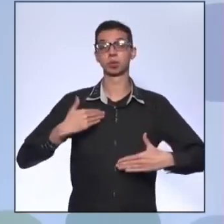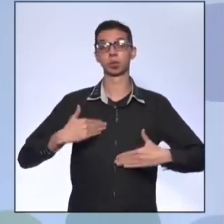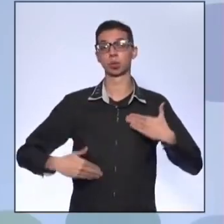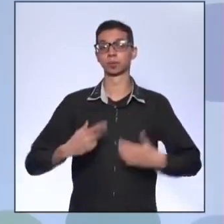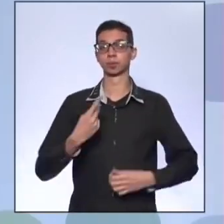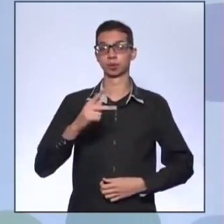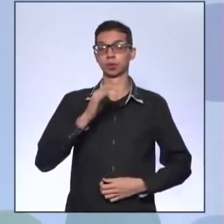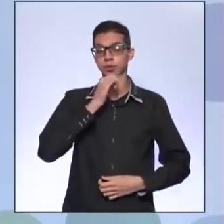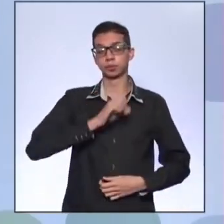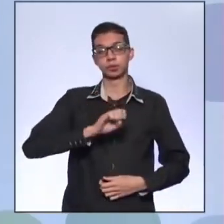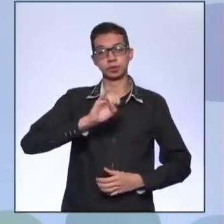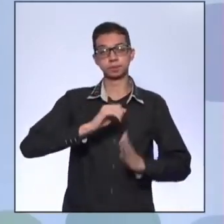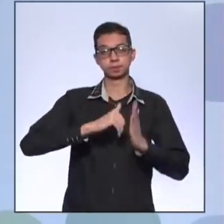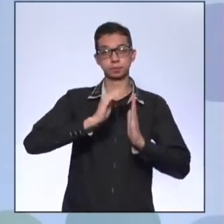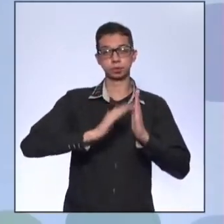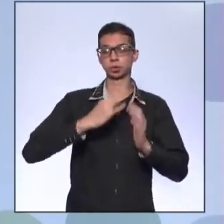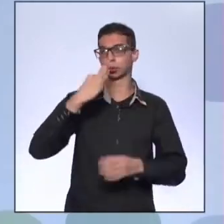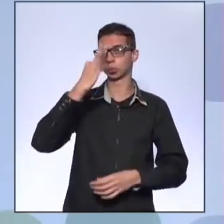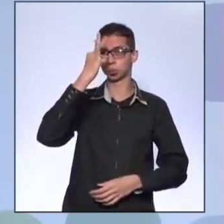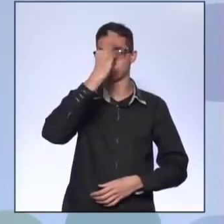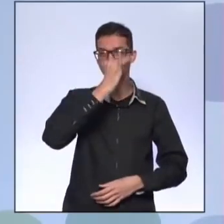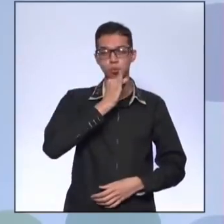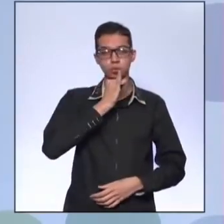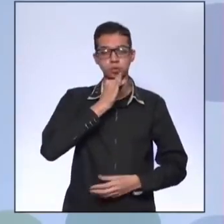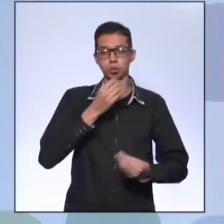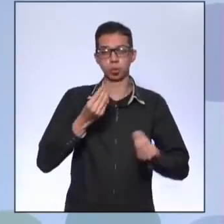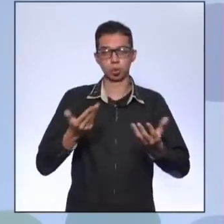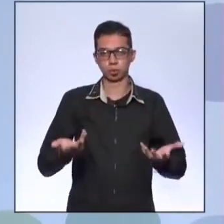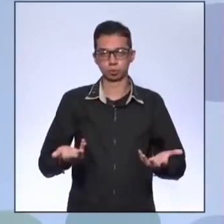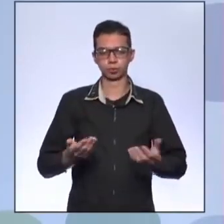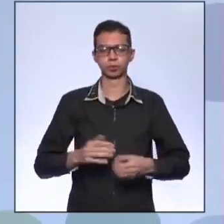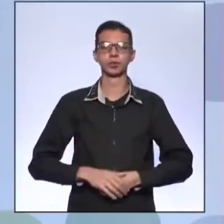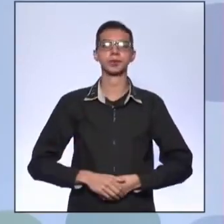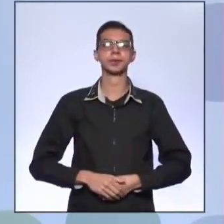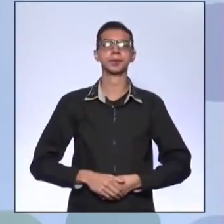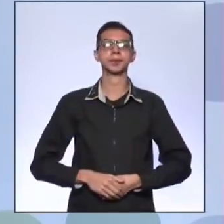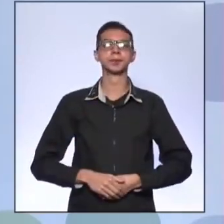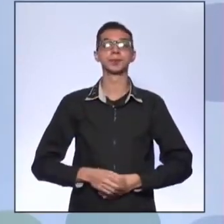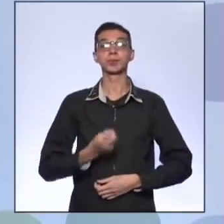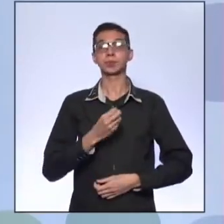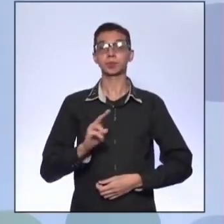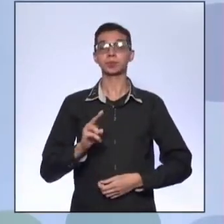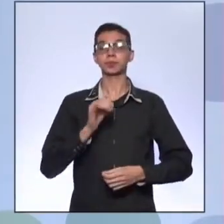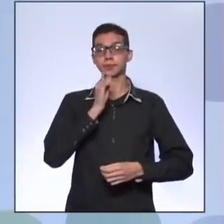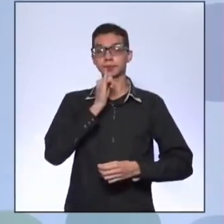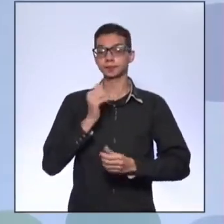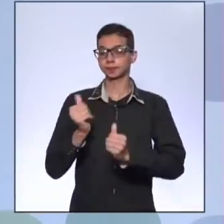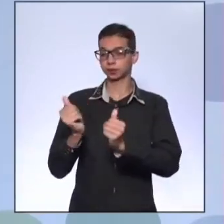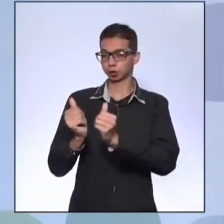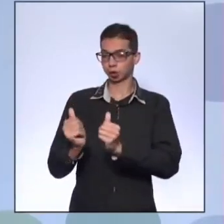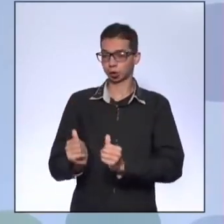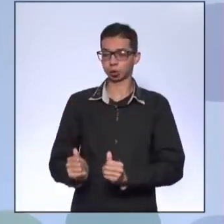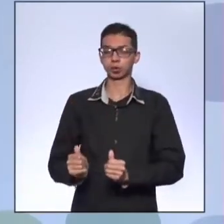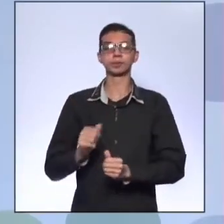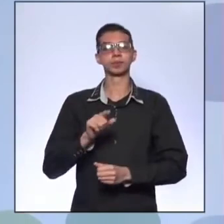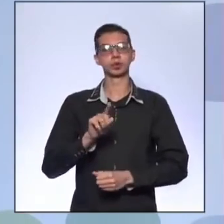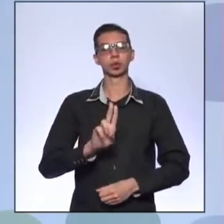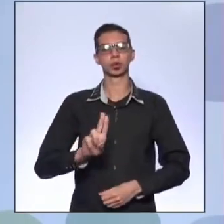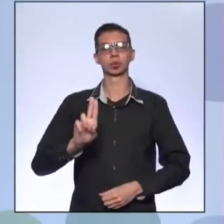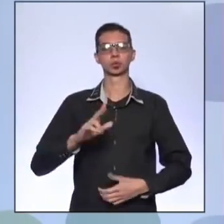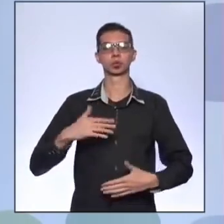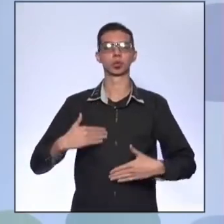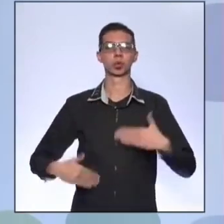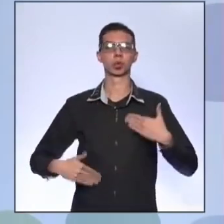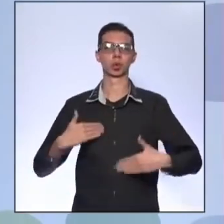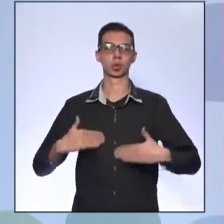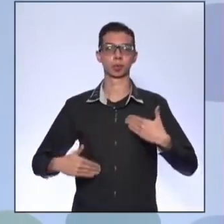pintura, a pintura ela é corporal. No caso de uma escultura, por exemplo, você vai utilizar o corpo sendo o suporte dessa escultura.